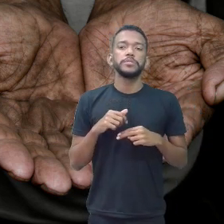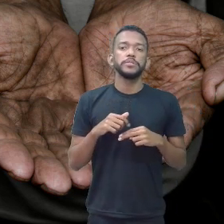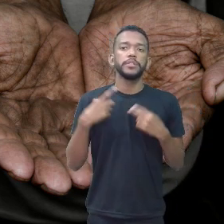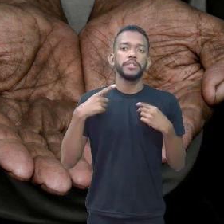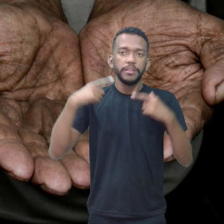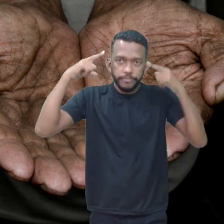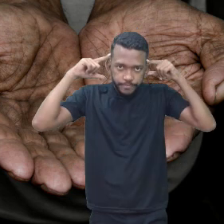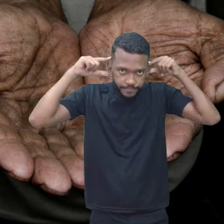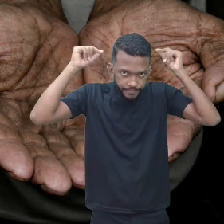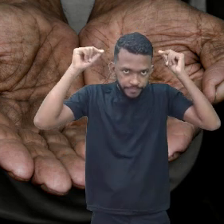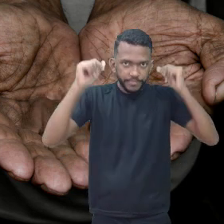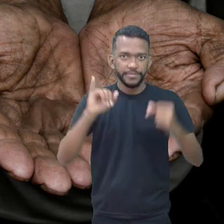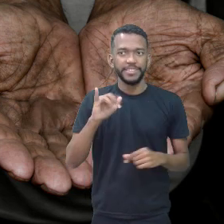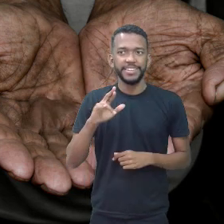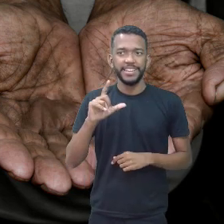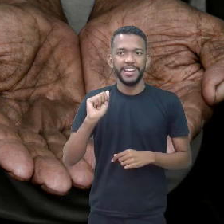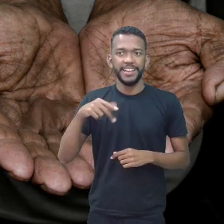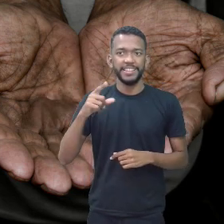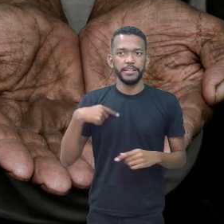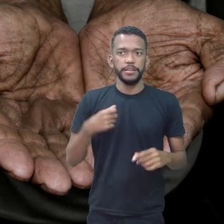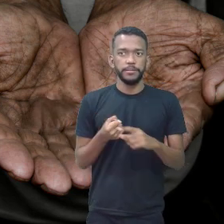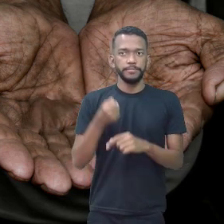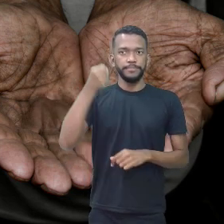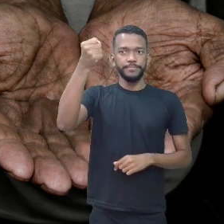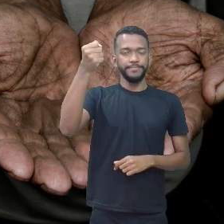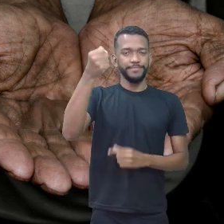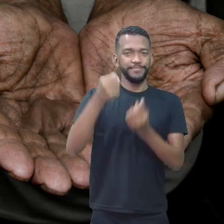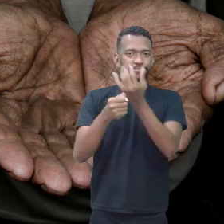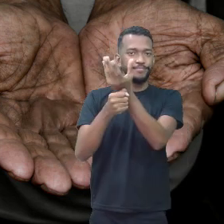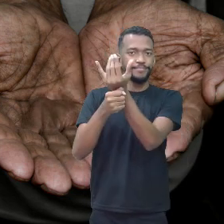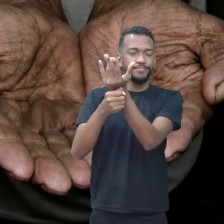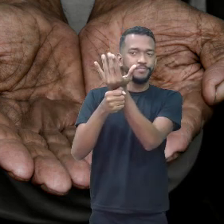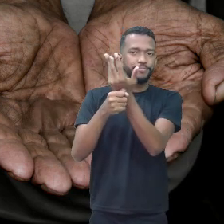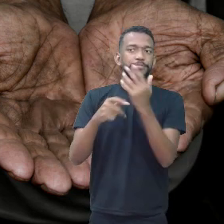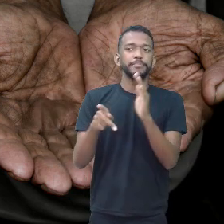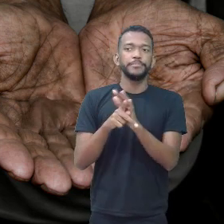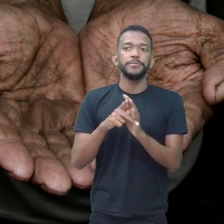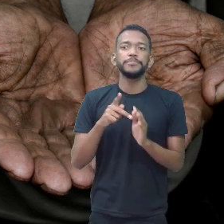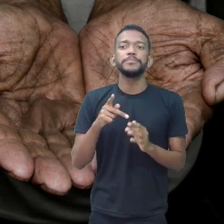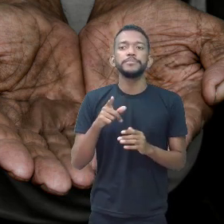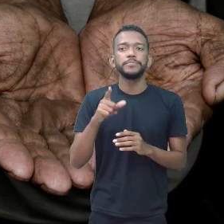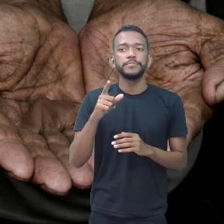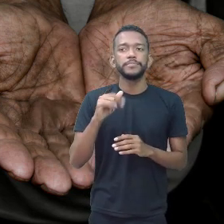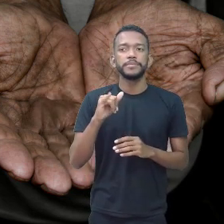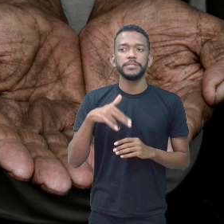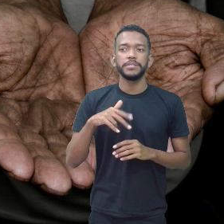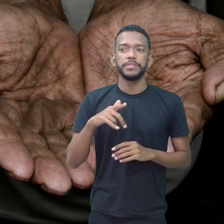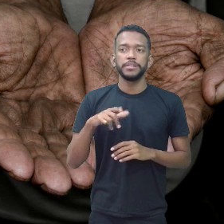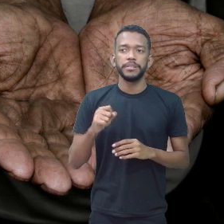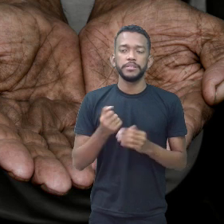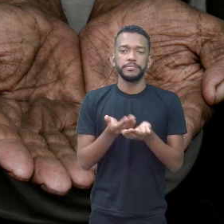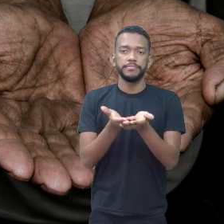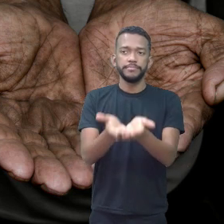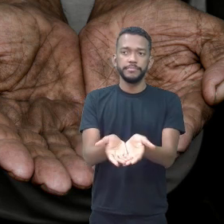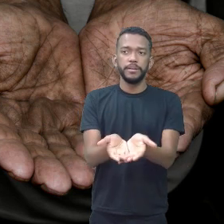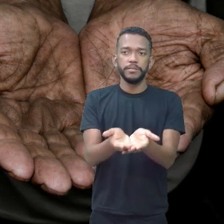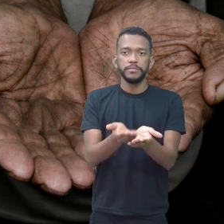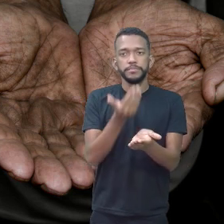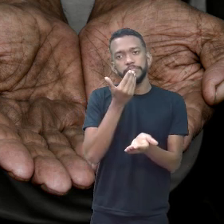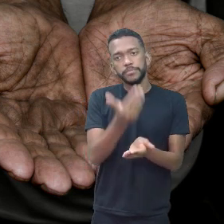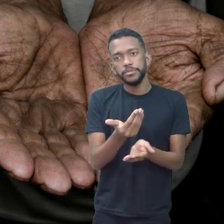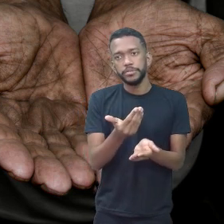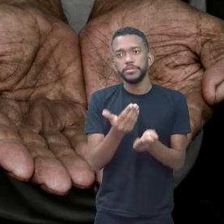da Irlanda, a Estátua da Liberdade, símbolo do inglês em si, né? E aí as mãos, infelizmente,